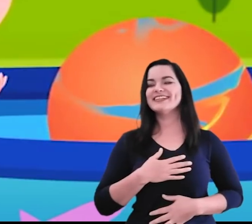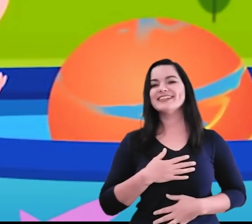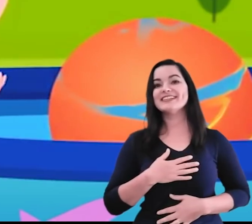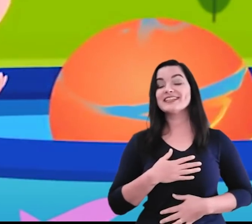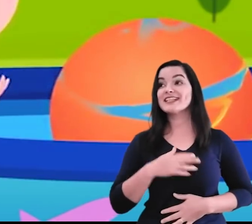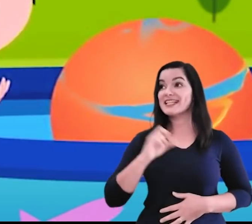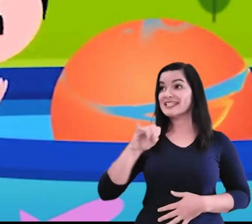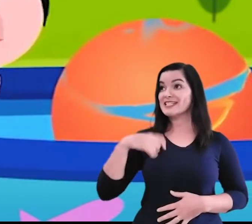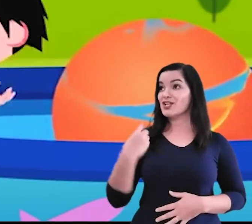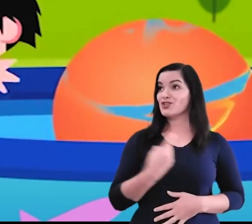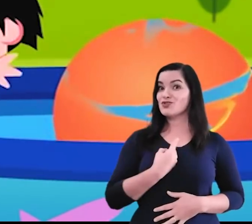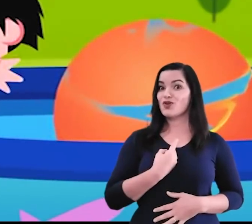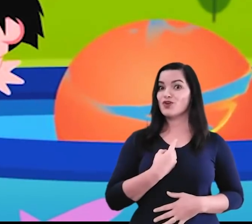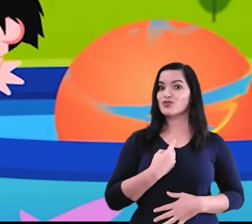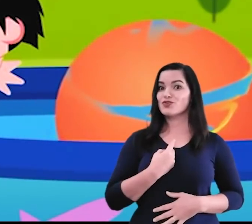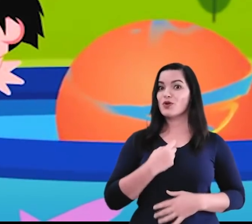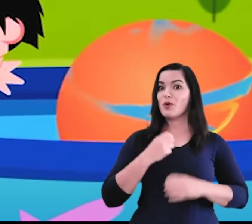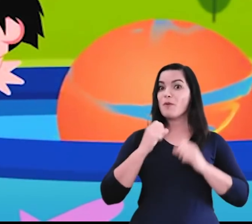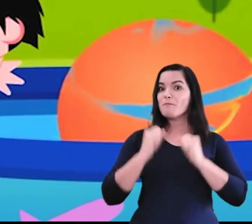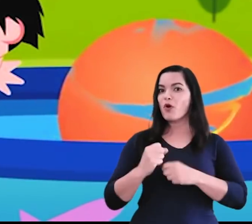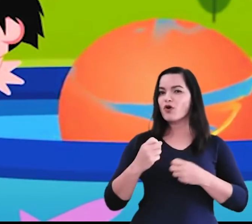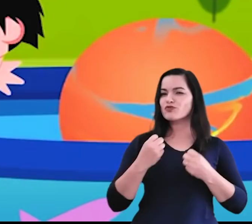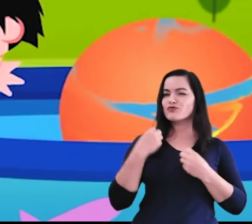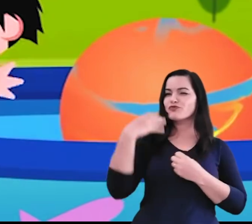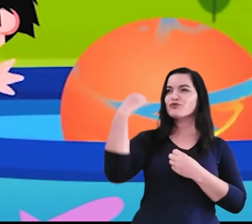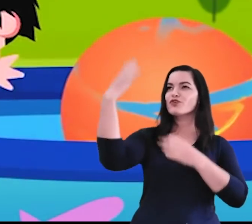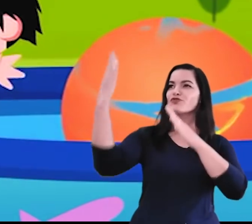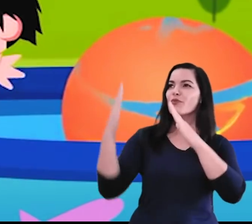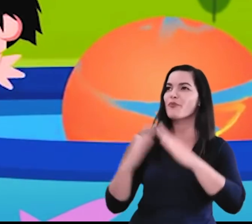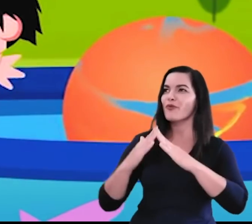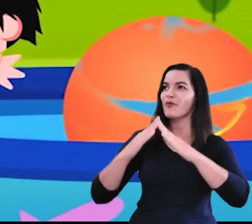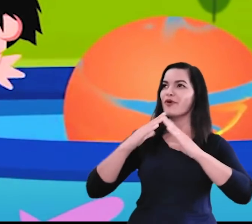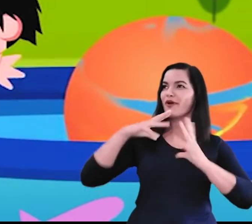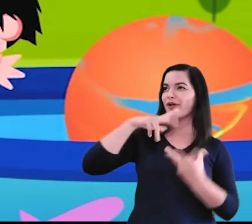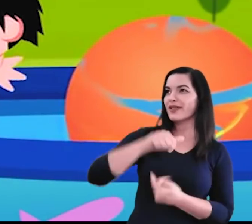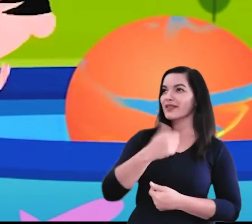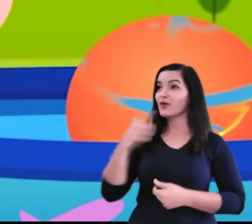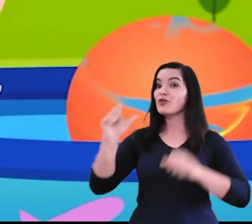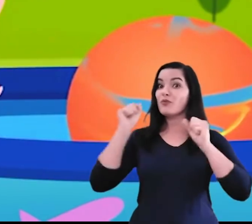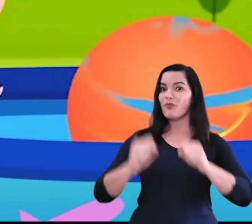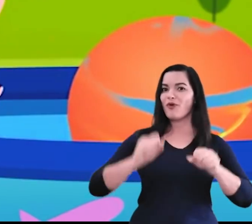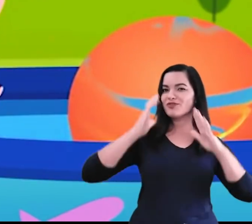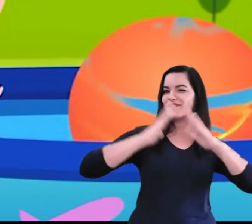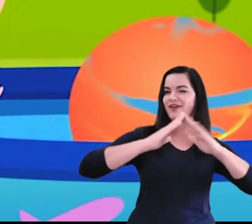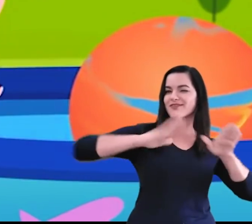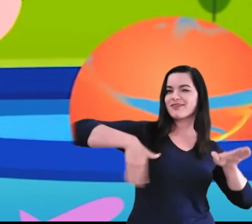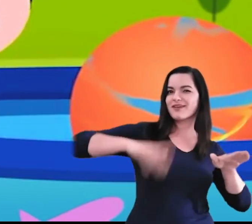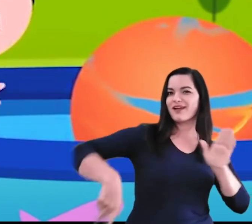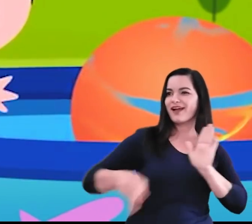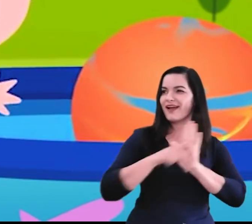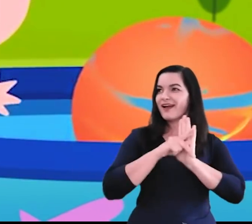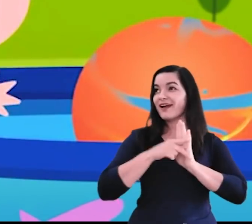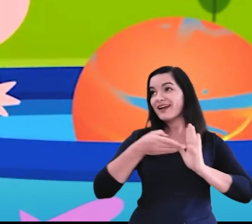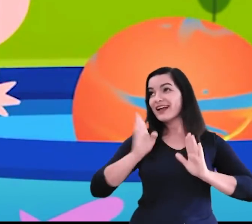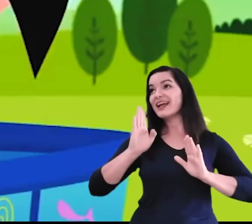Se a gente pudesse morar em outros planetas, bem que a gente podia ter uma casa de praia no Sol, né? Aí todo dia ia ser